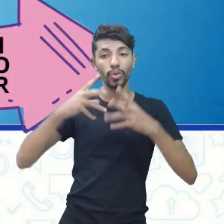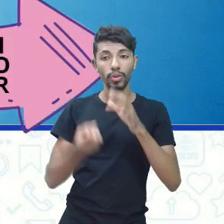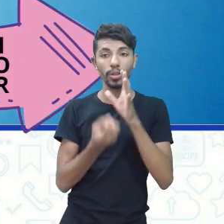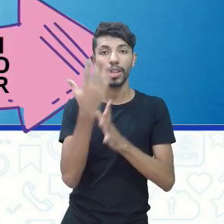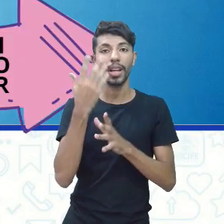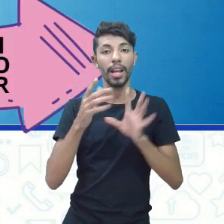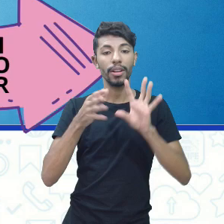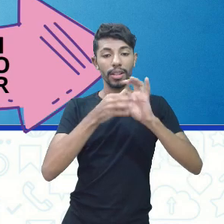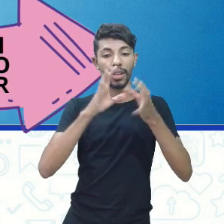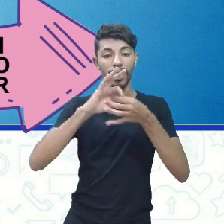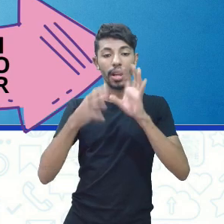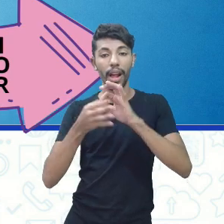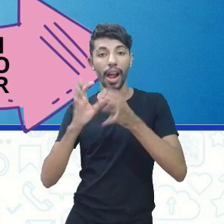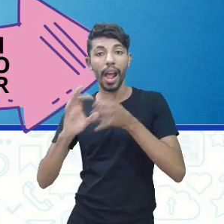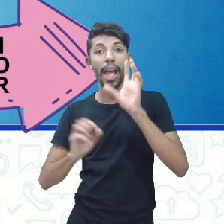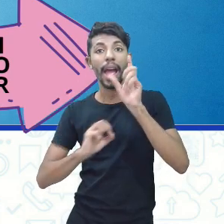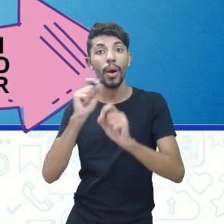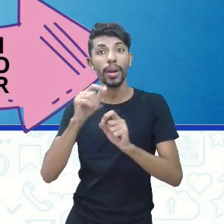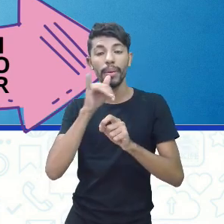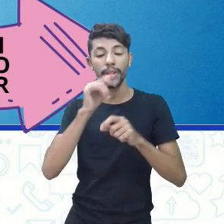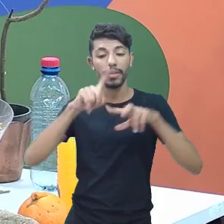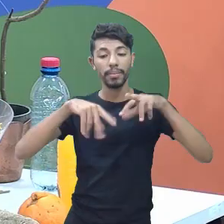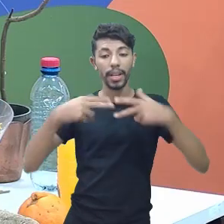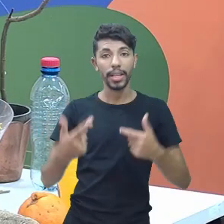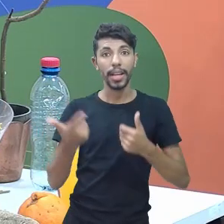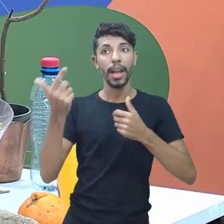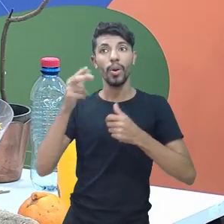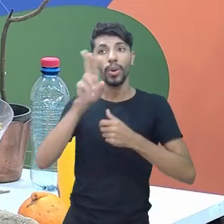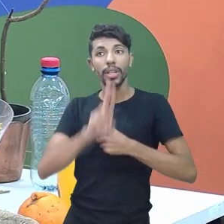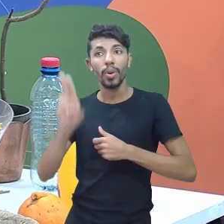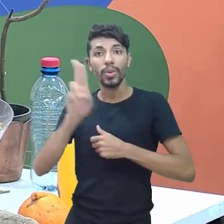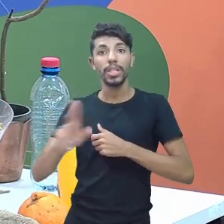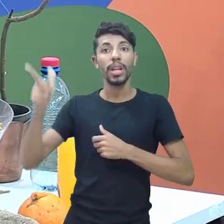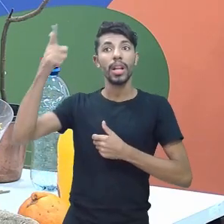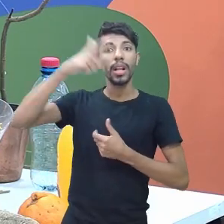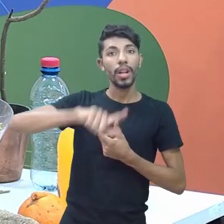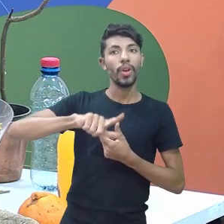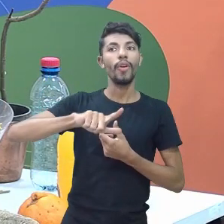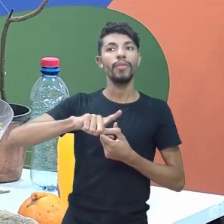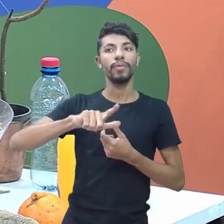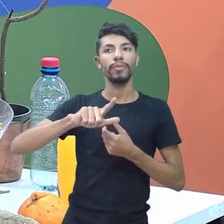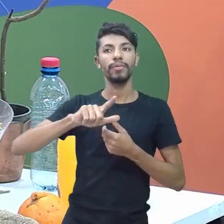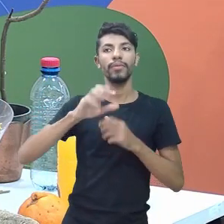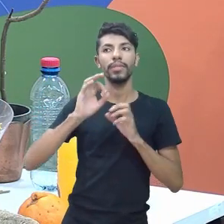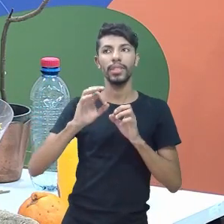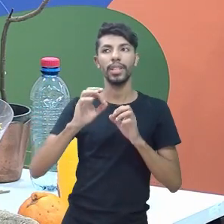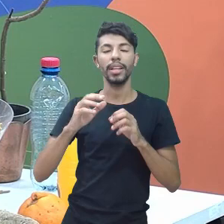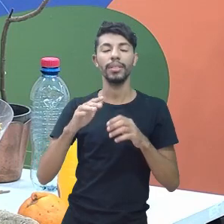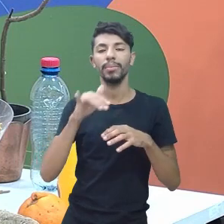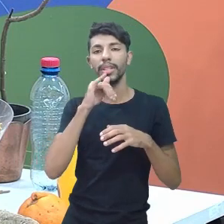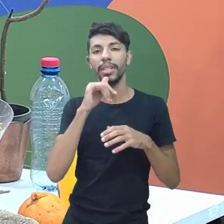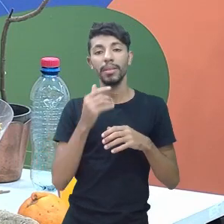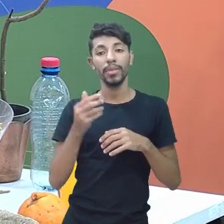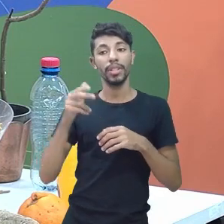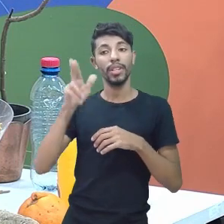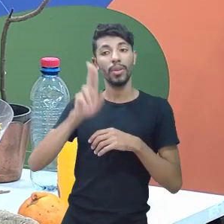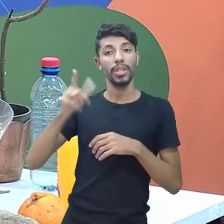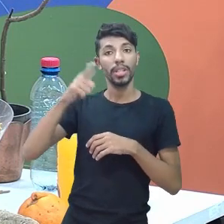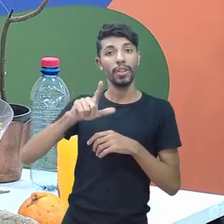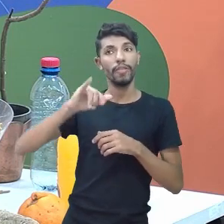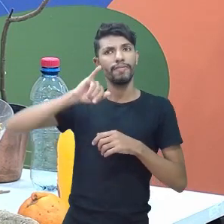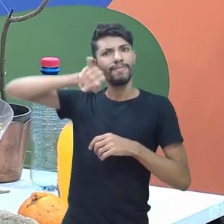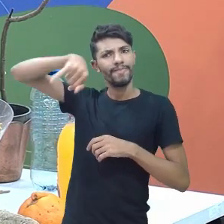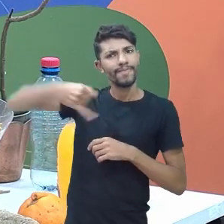de material reaproveitado. Eles estão não só reciclando, como reaproveitando. Quando ele falou na questão das camas,